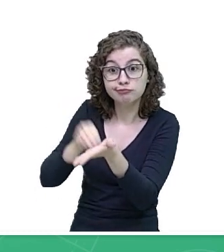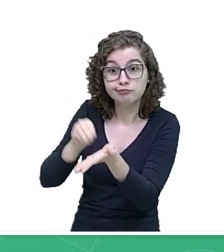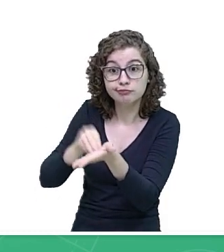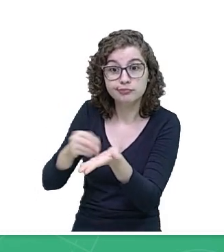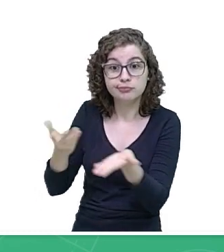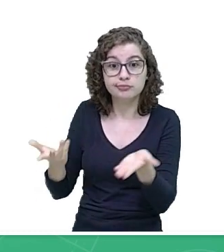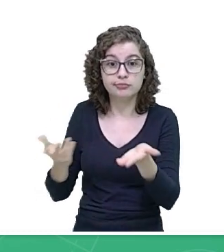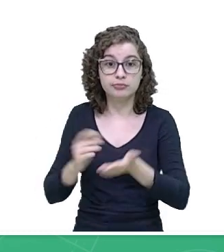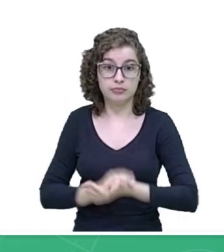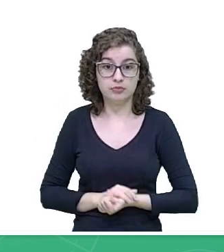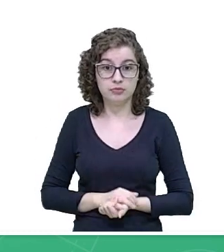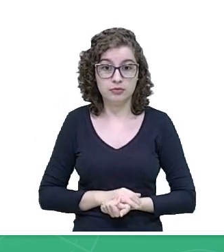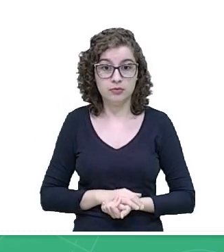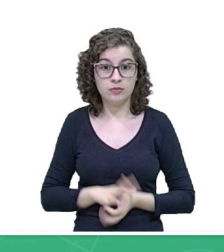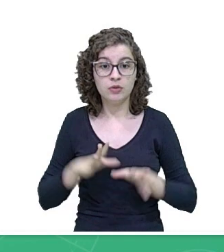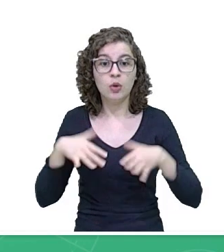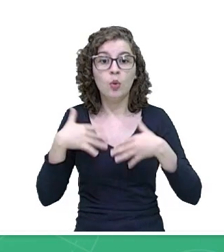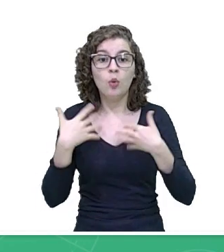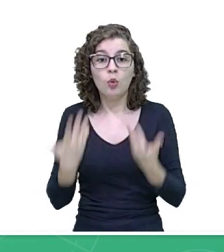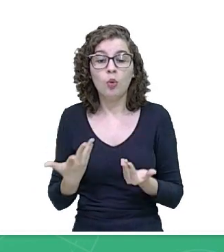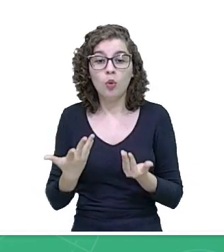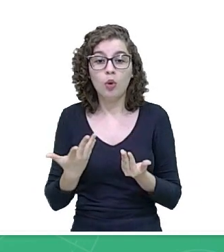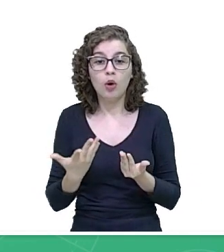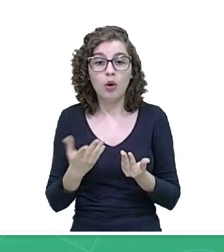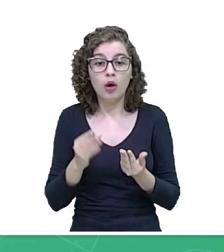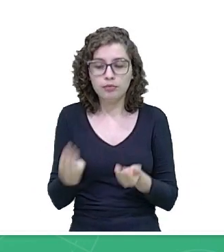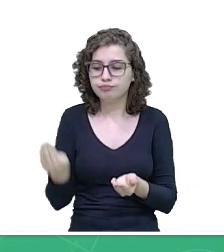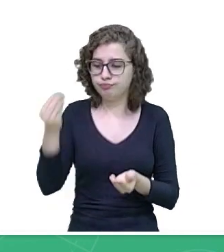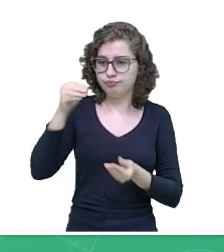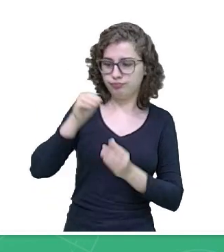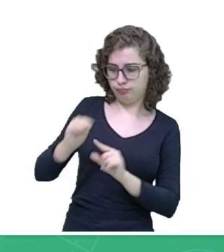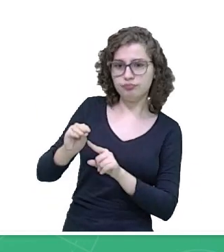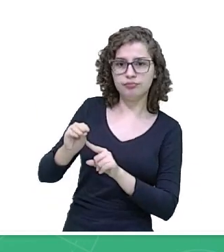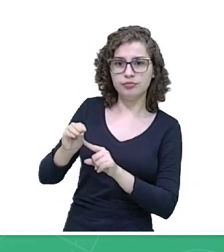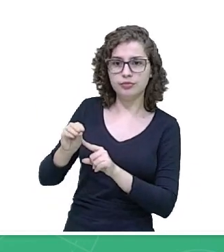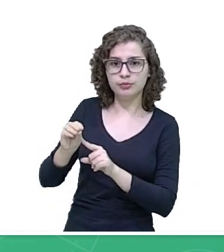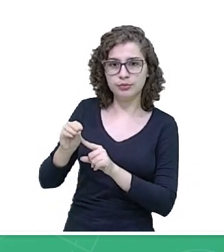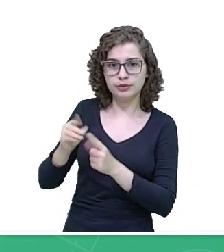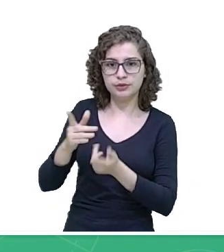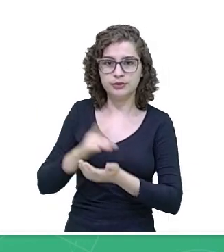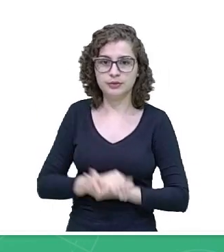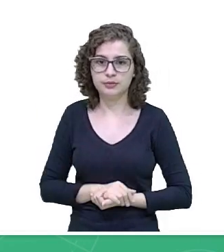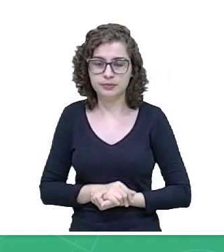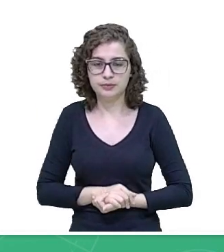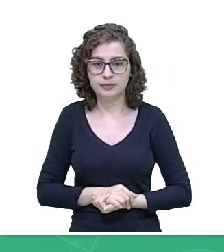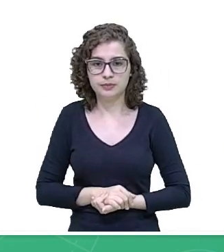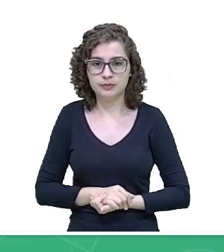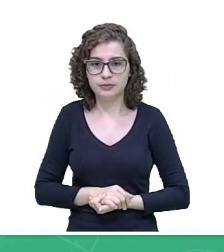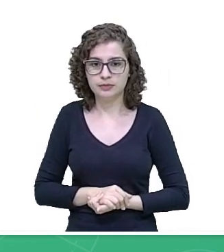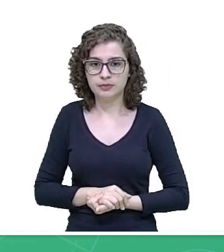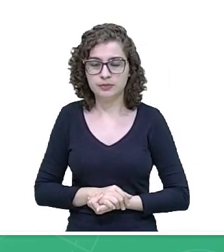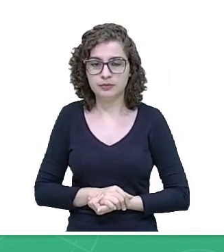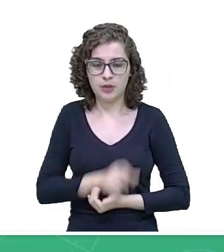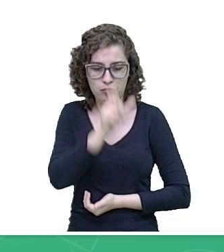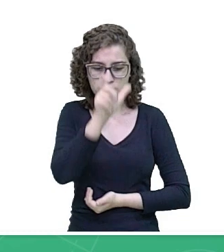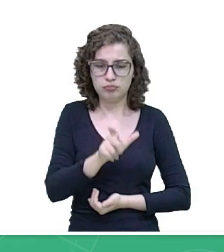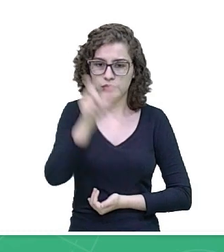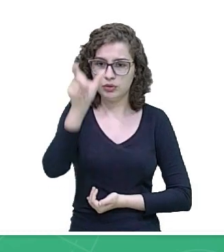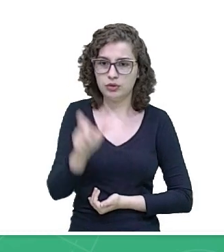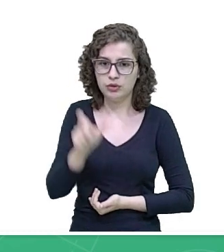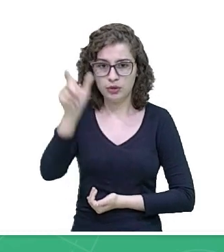Em que posição esse elemento precisa ser colocado dentro dessa matriz? Então, a gente vai ter que descobrir qual é